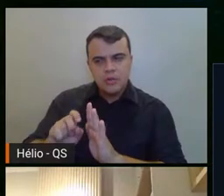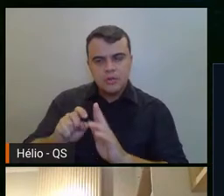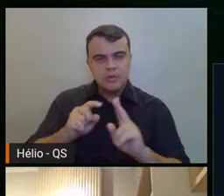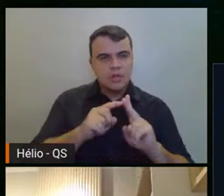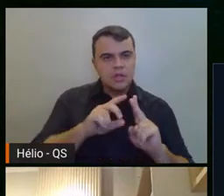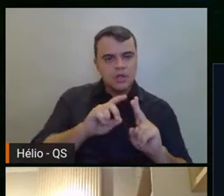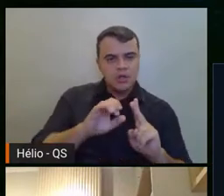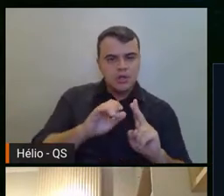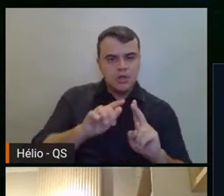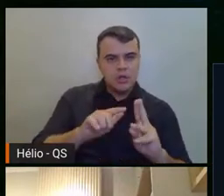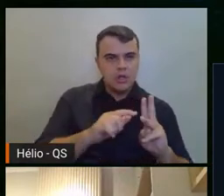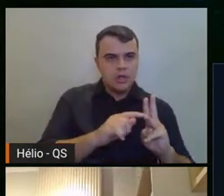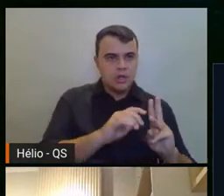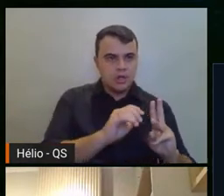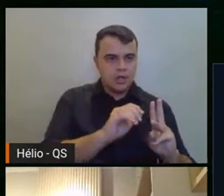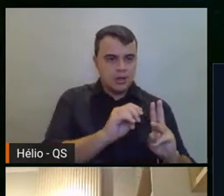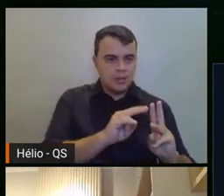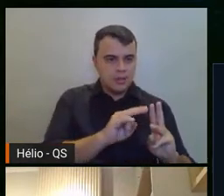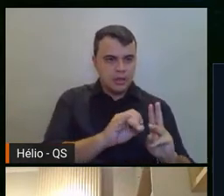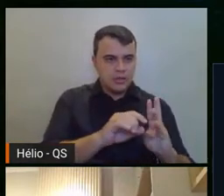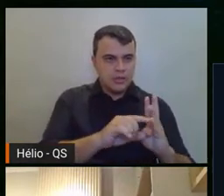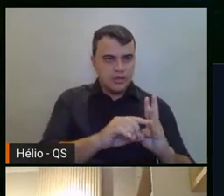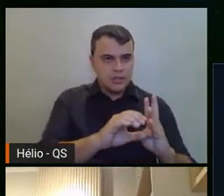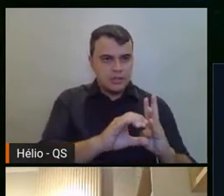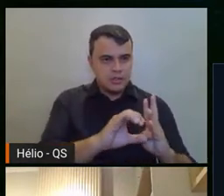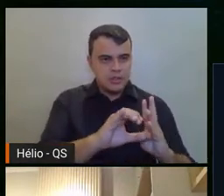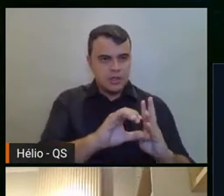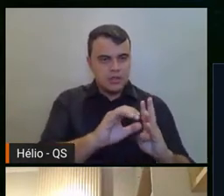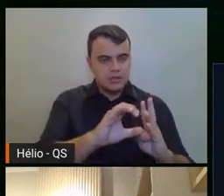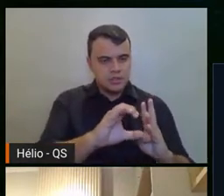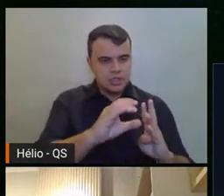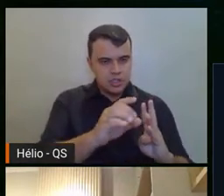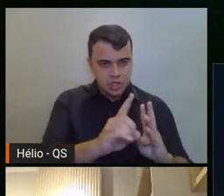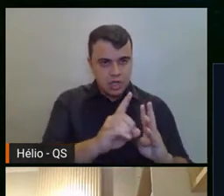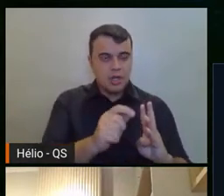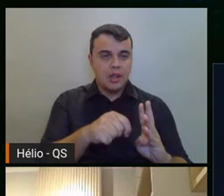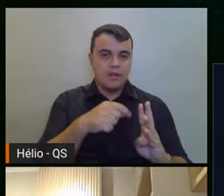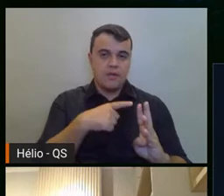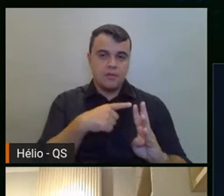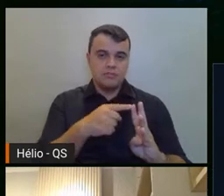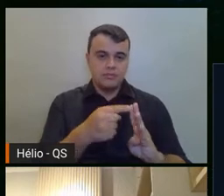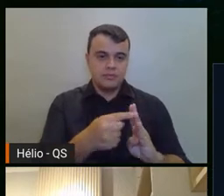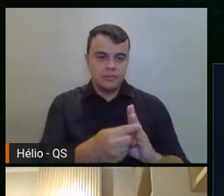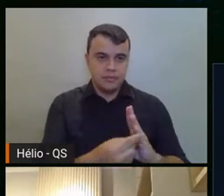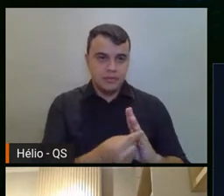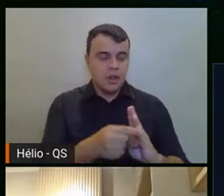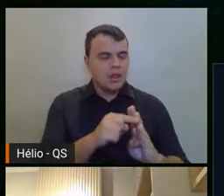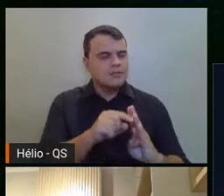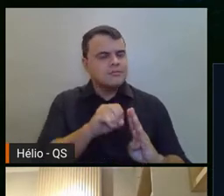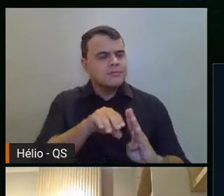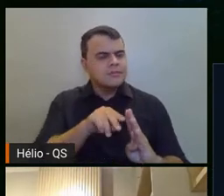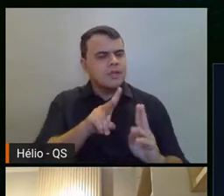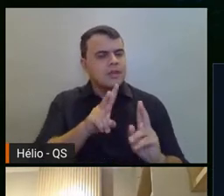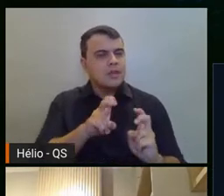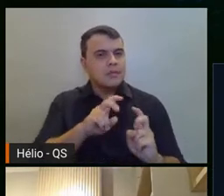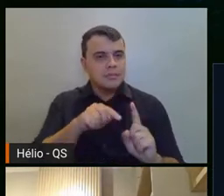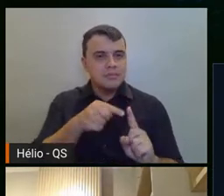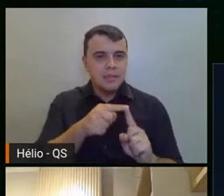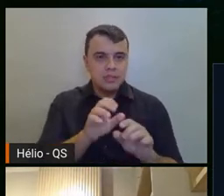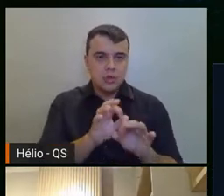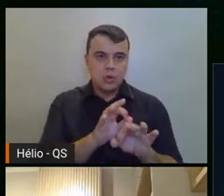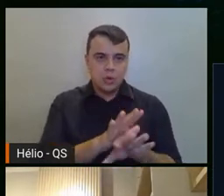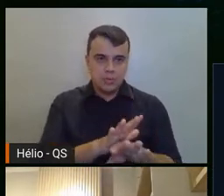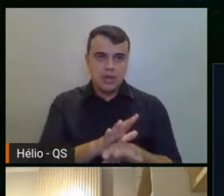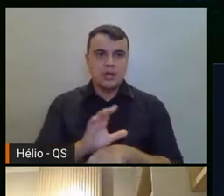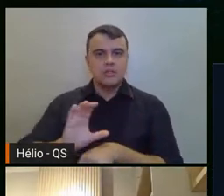docker e uma de cabernets e uma disser esse dia aí que vai que vai ser lançada essas formações elas são mais completas do